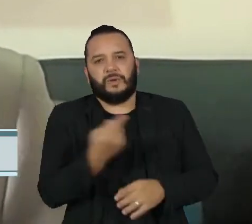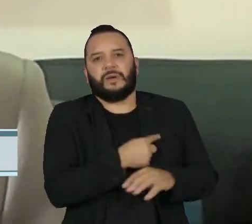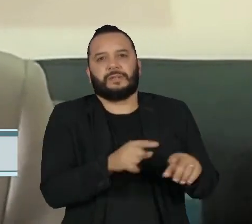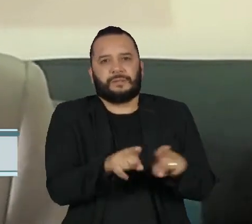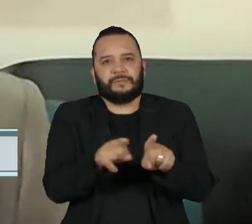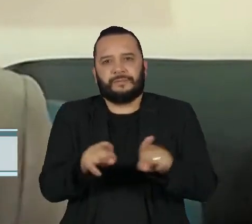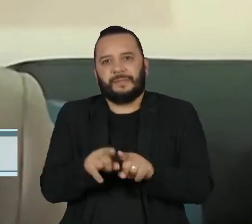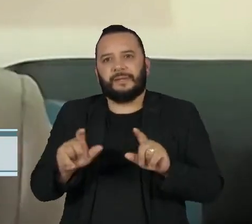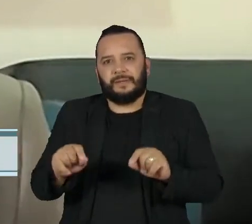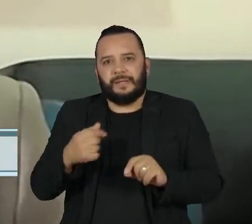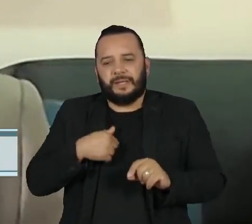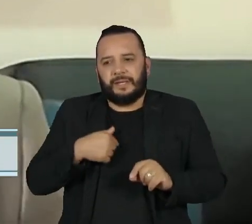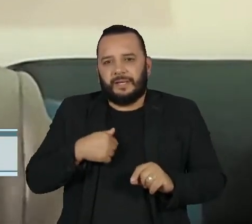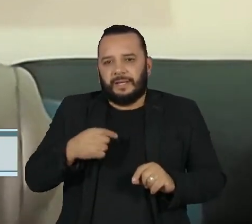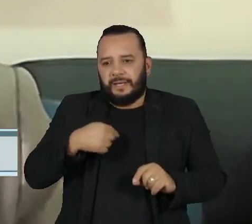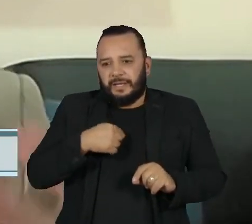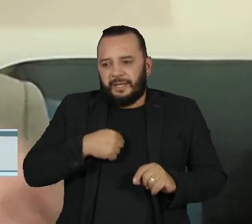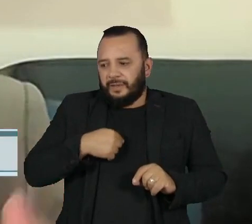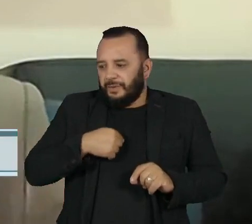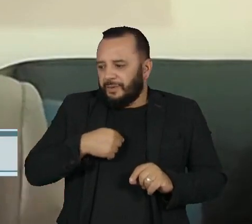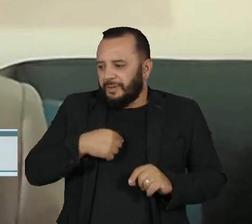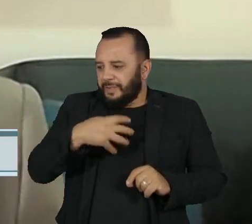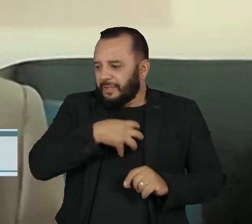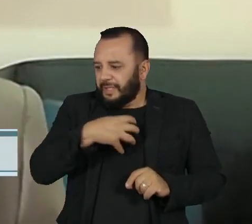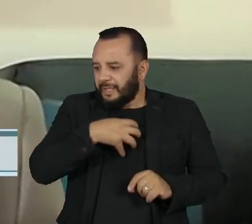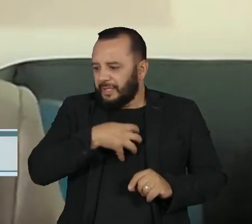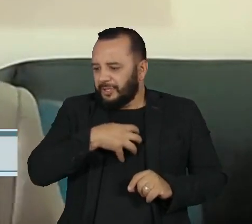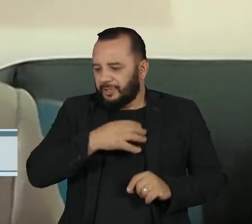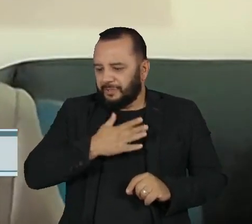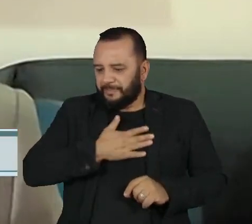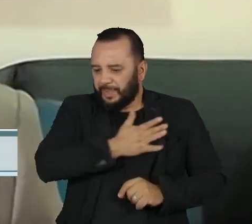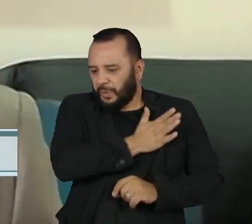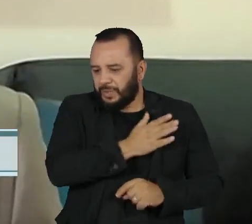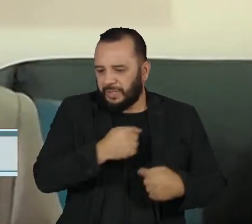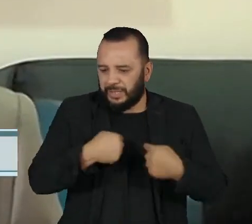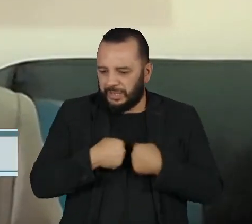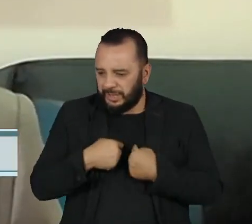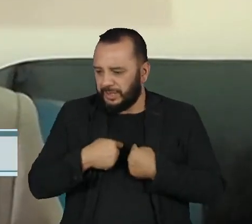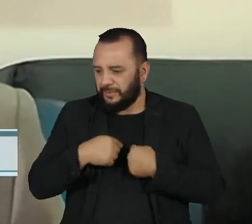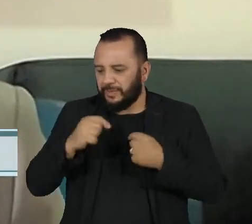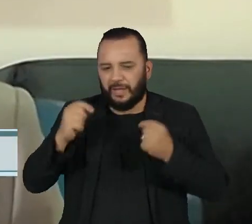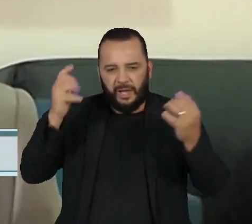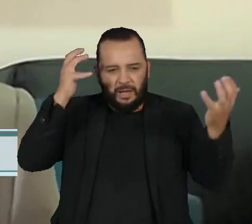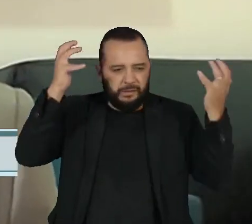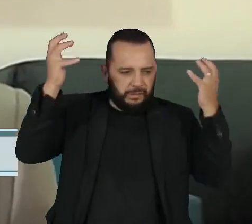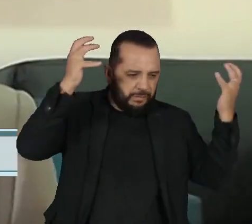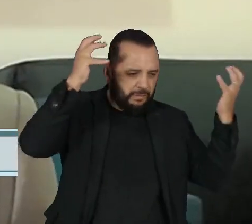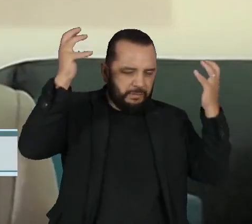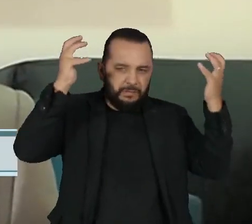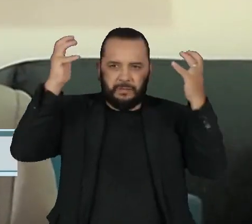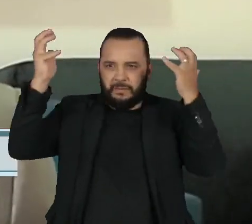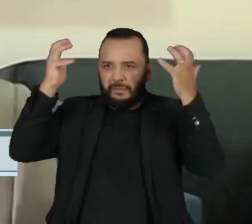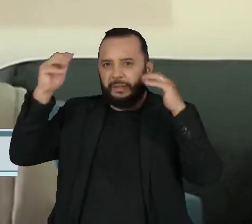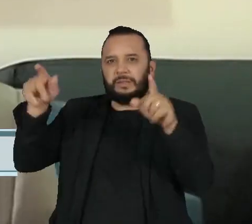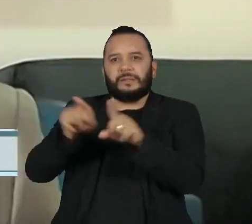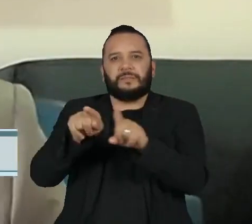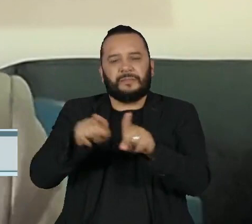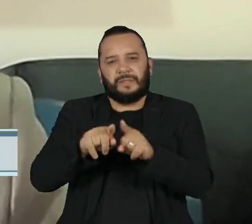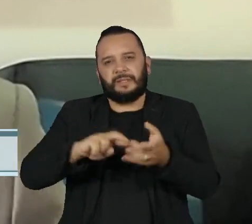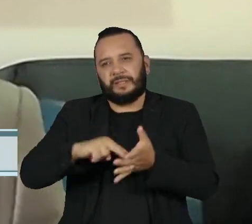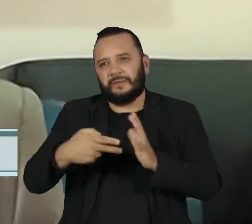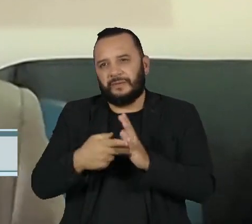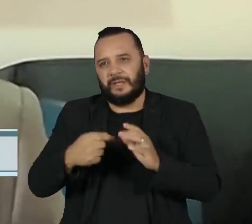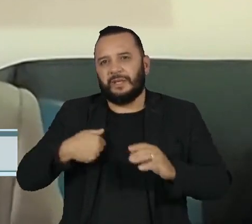de autoestigma. A gente mesmo também tem preconceitos sobre o que é transtorno mental, sobre o que significa